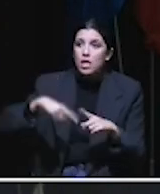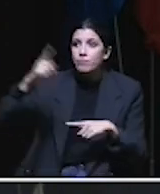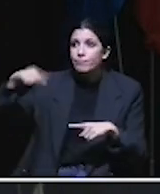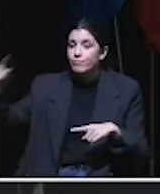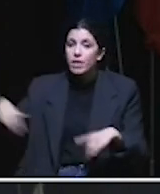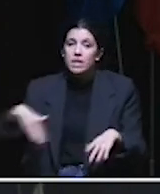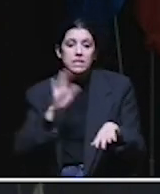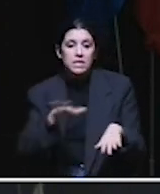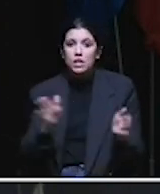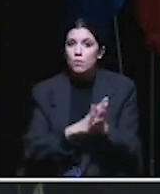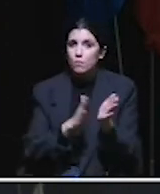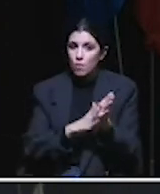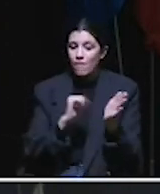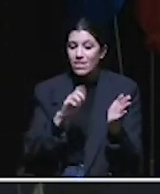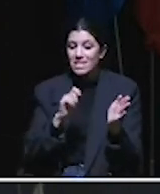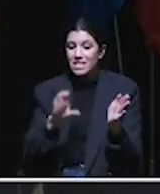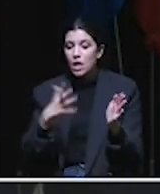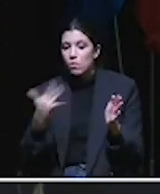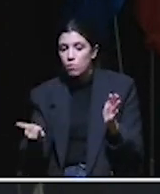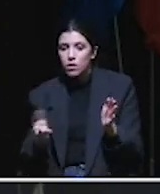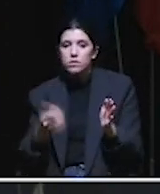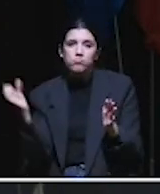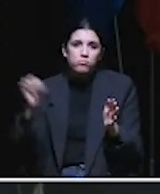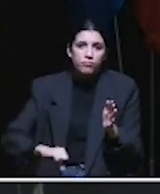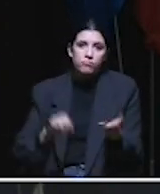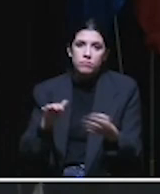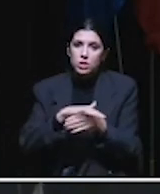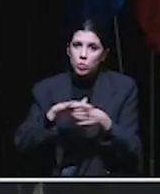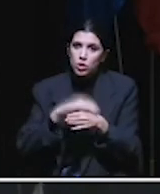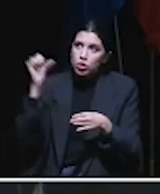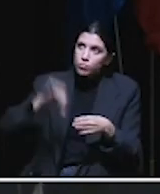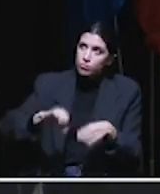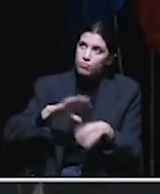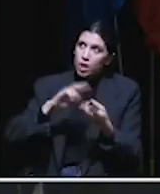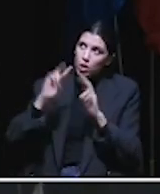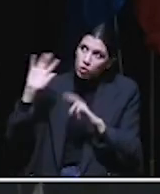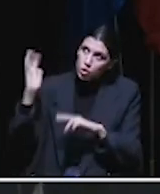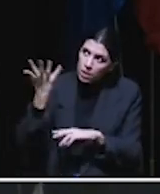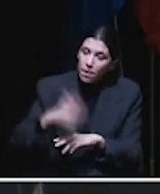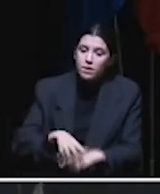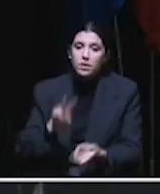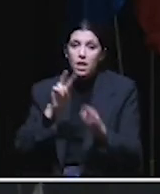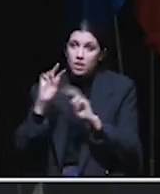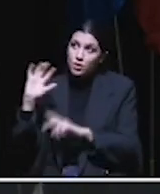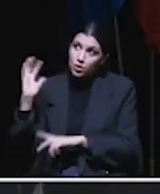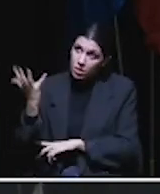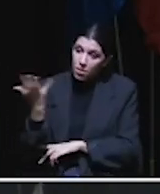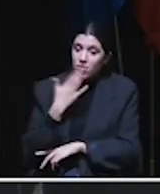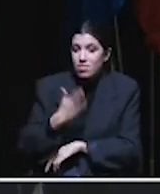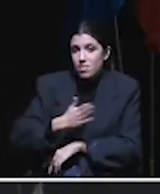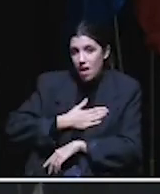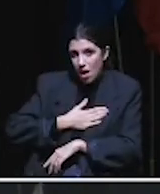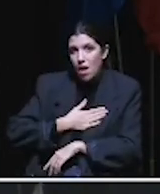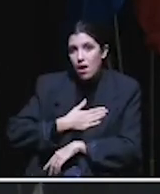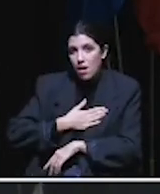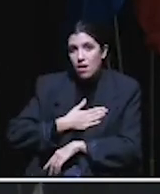provado que este século se vai caracterizar pela intensificação dos fenómenos extremos. As alterações climáticas fazem com que aumente a